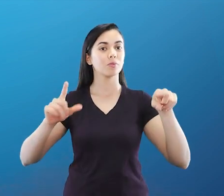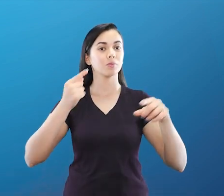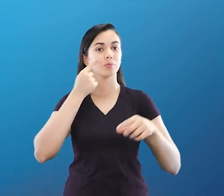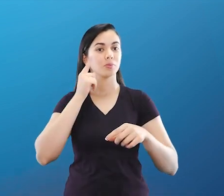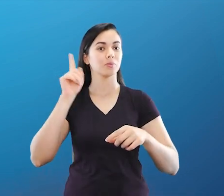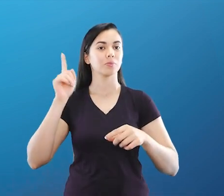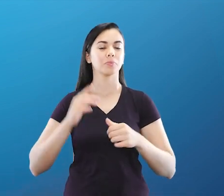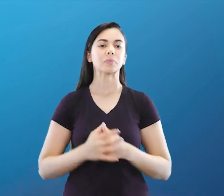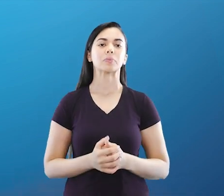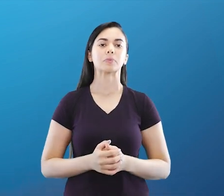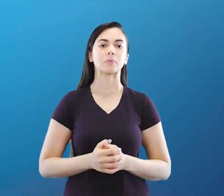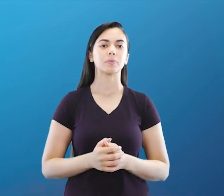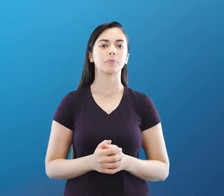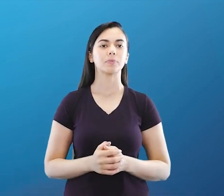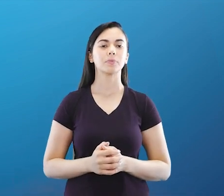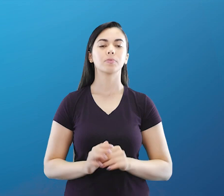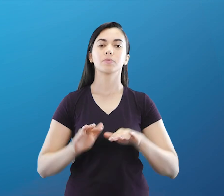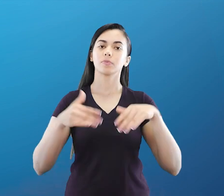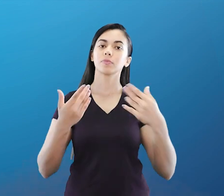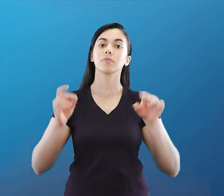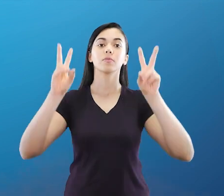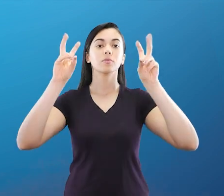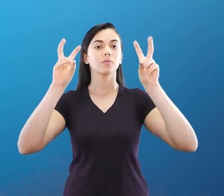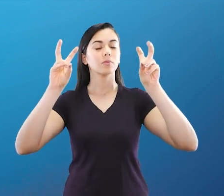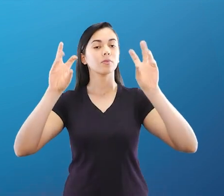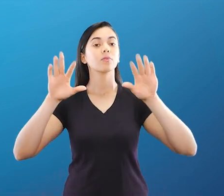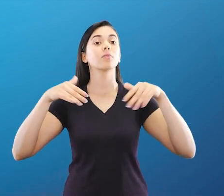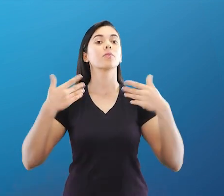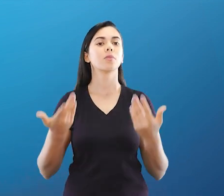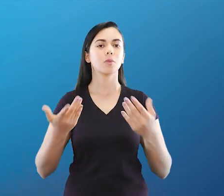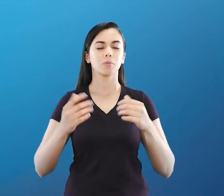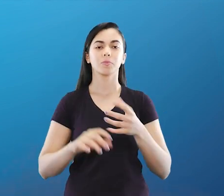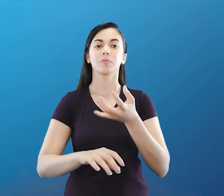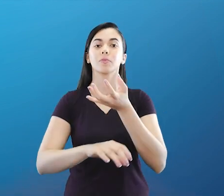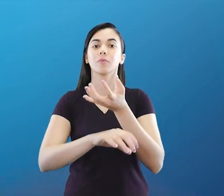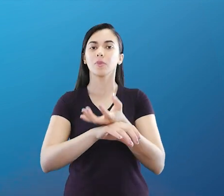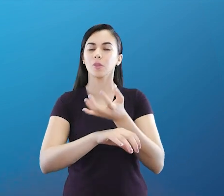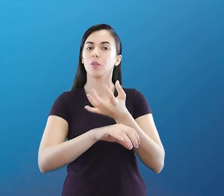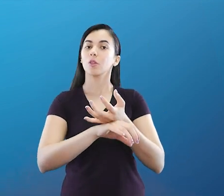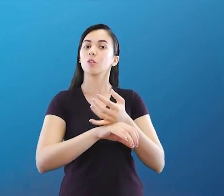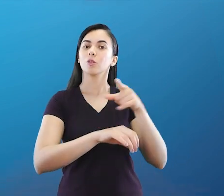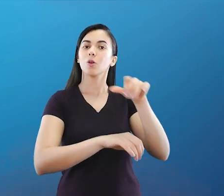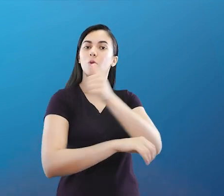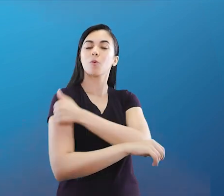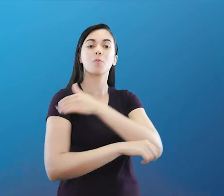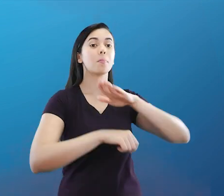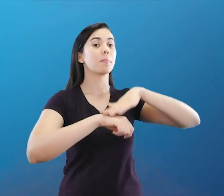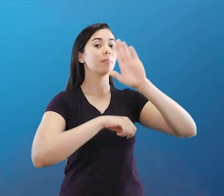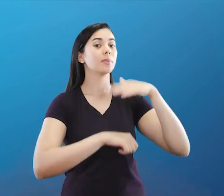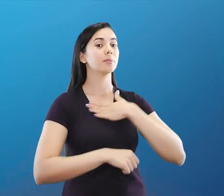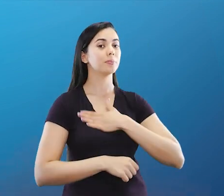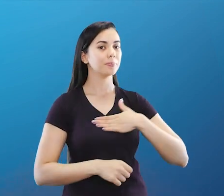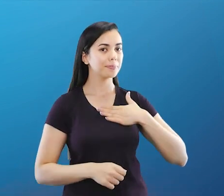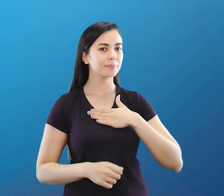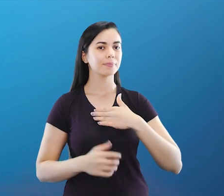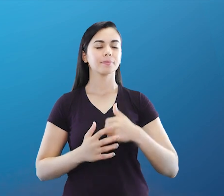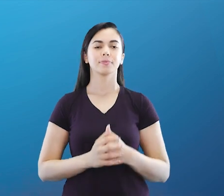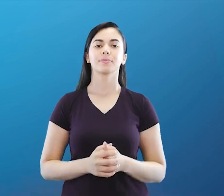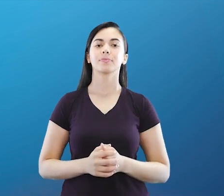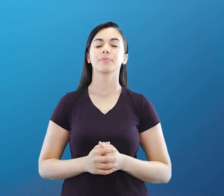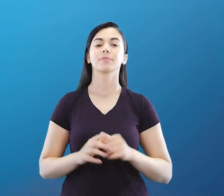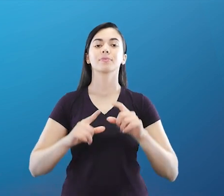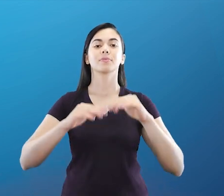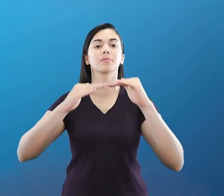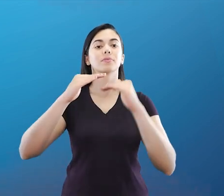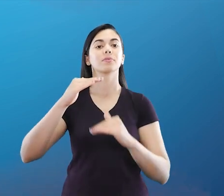coluna. Então, a gente tem o título do gráfico, que é Disciplina Favorita dos Estudantes, e aí,